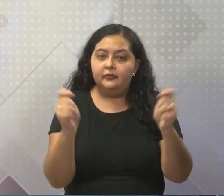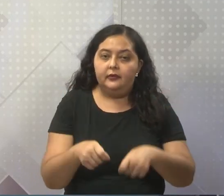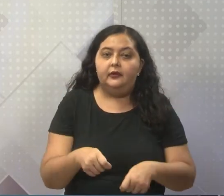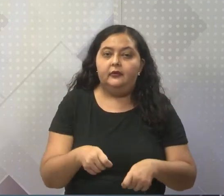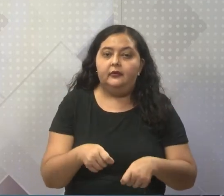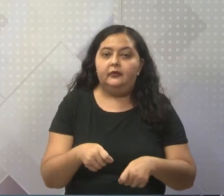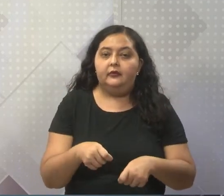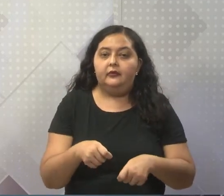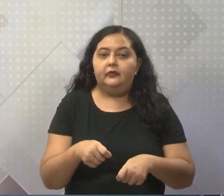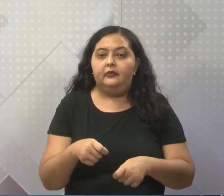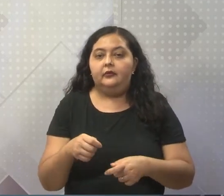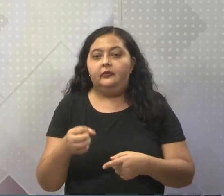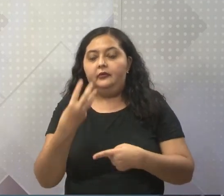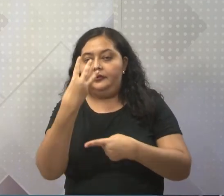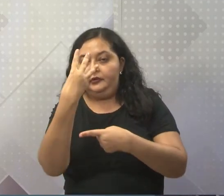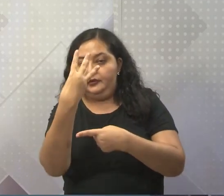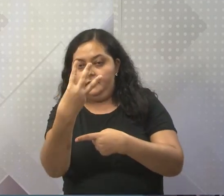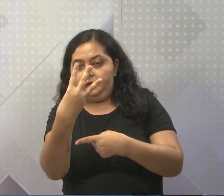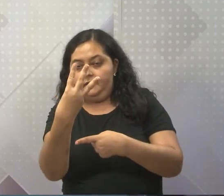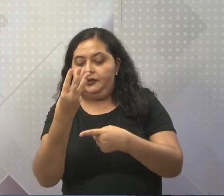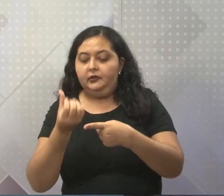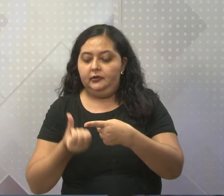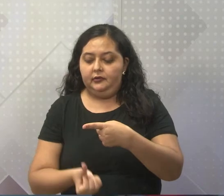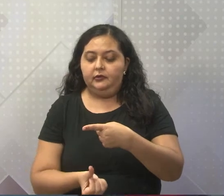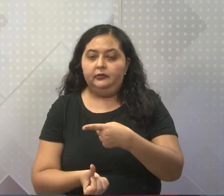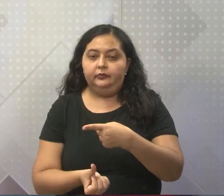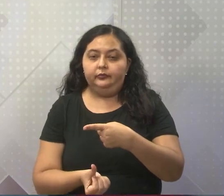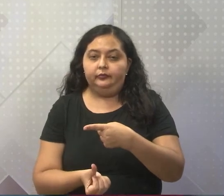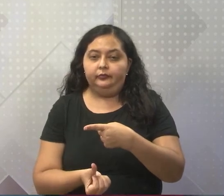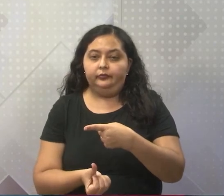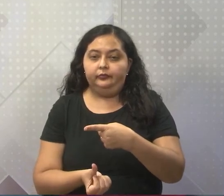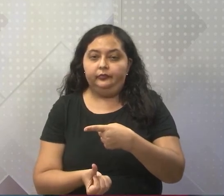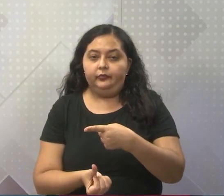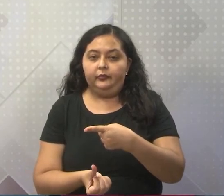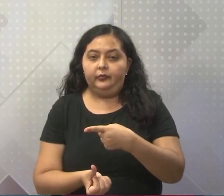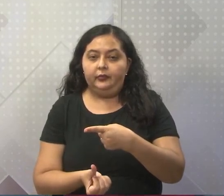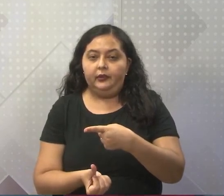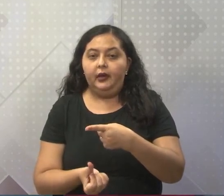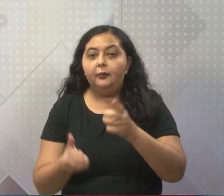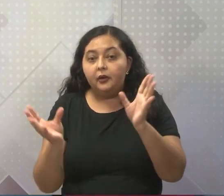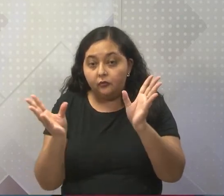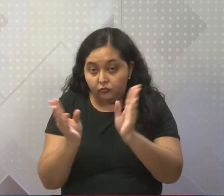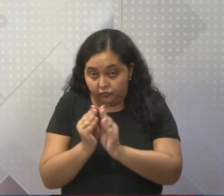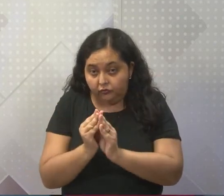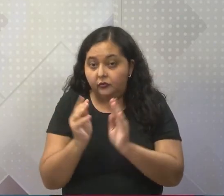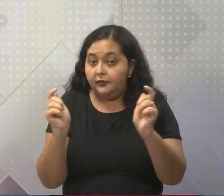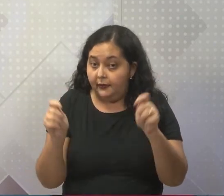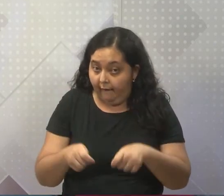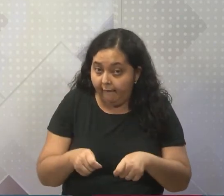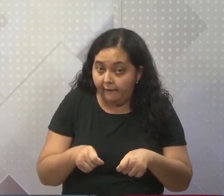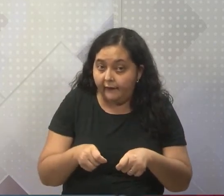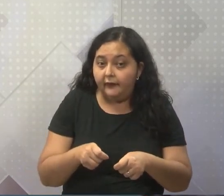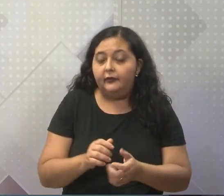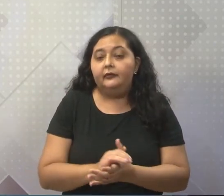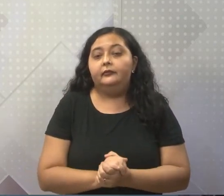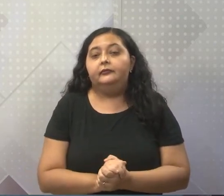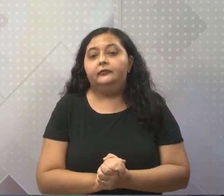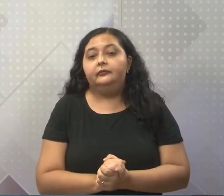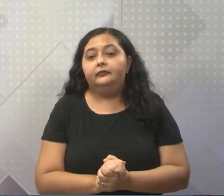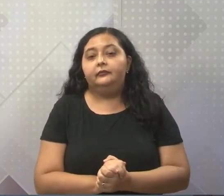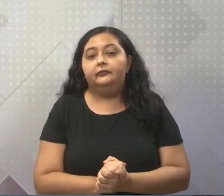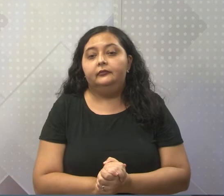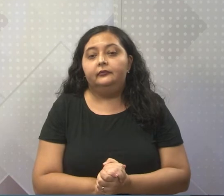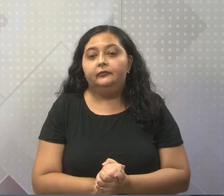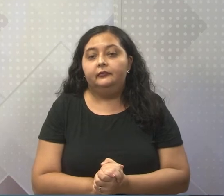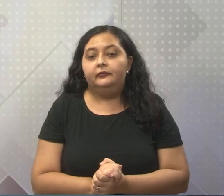dá a fração 3 sextos. Mas ela ainda pode ser reduzida? Sim. Eu posso